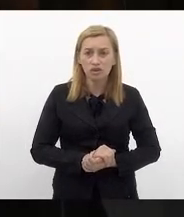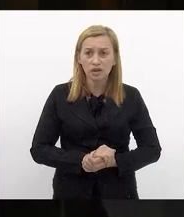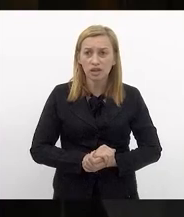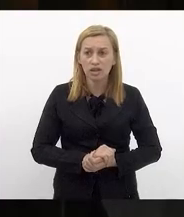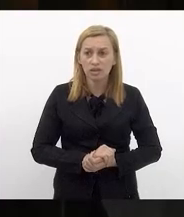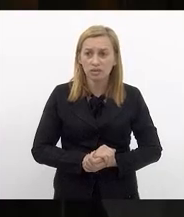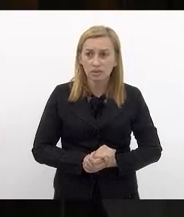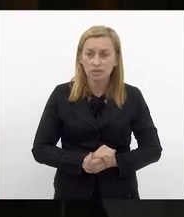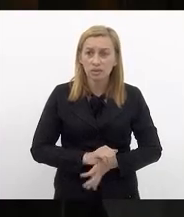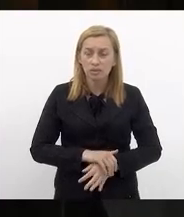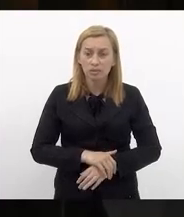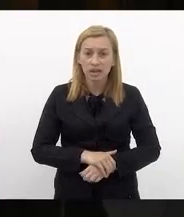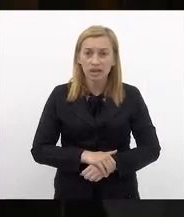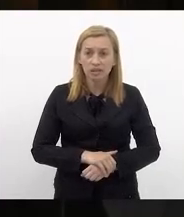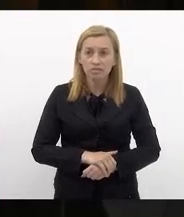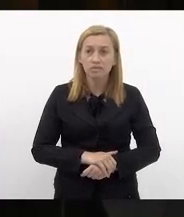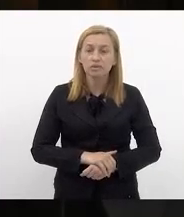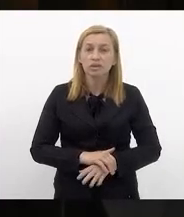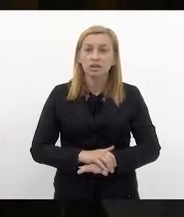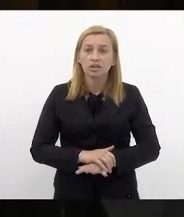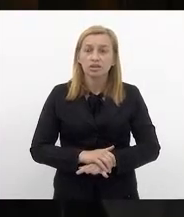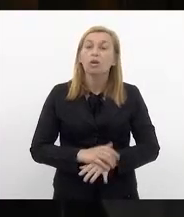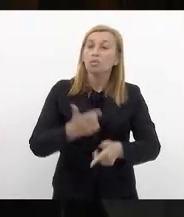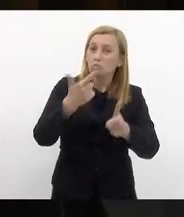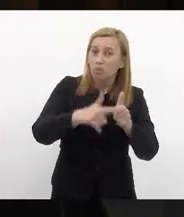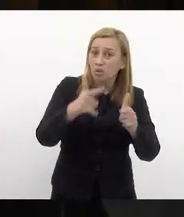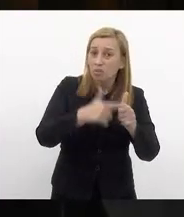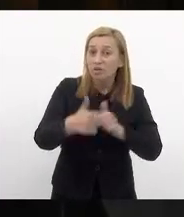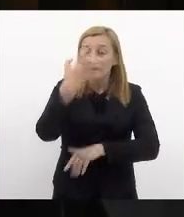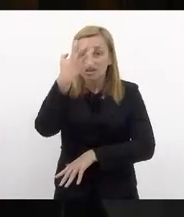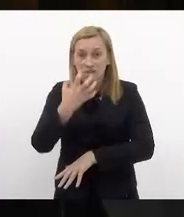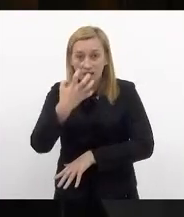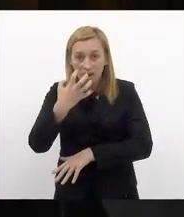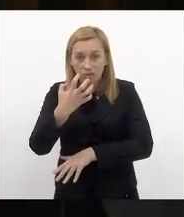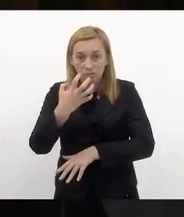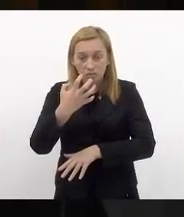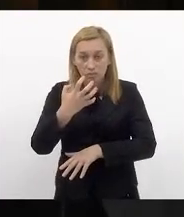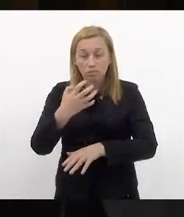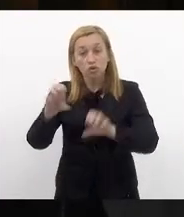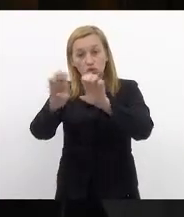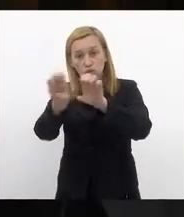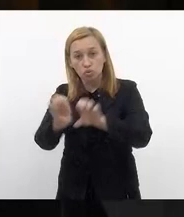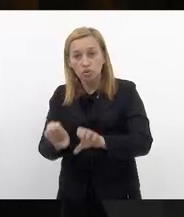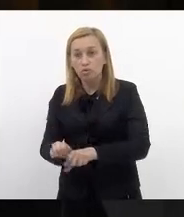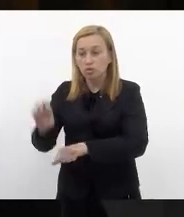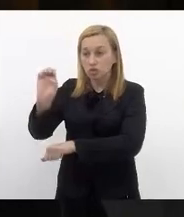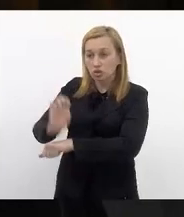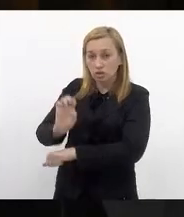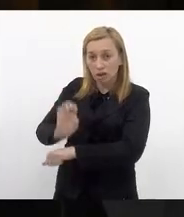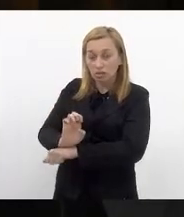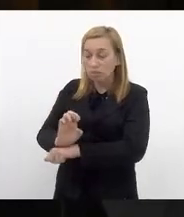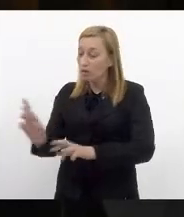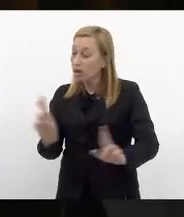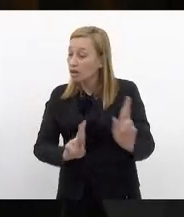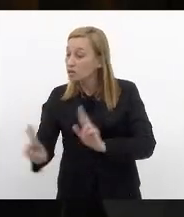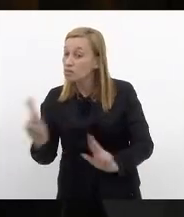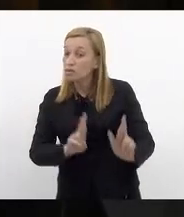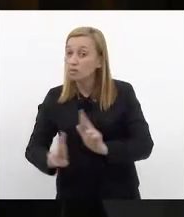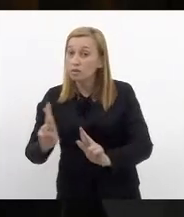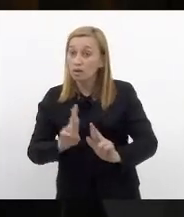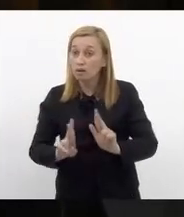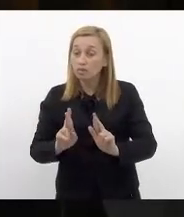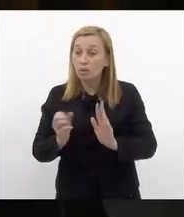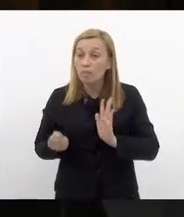Isso tudo agravou um problema estrutural do Estado, que está relacionado ao